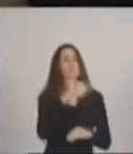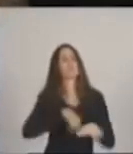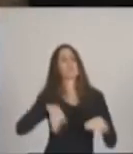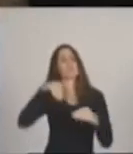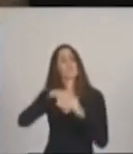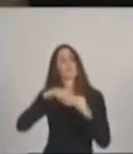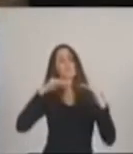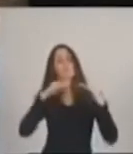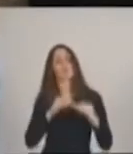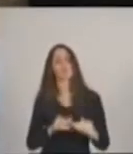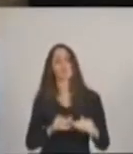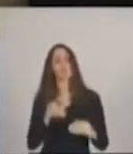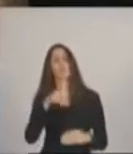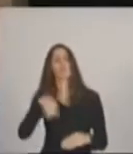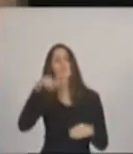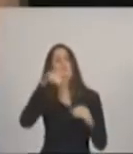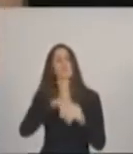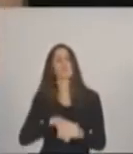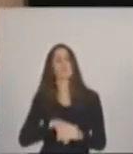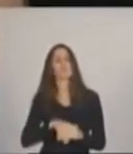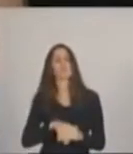constitucionalidade, não queremos votar o